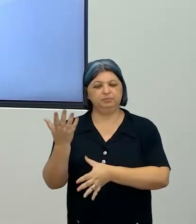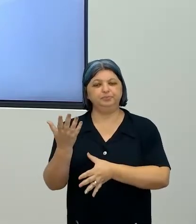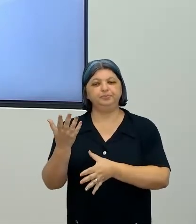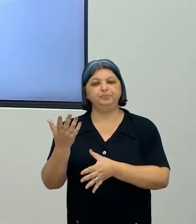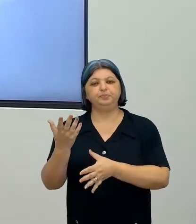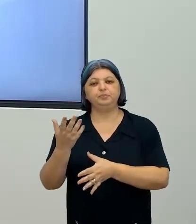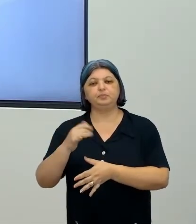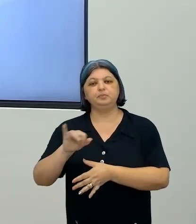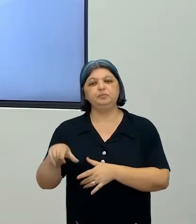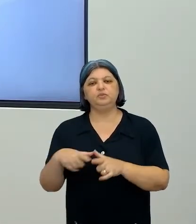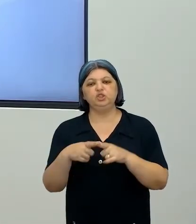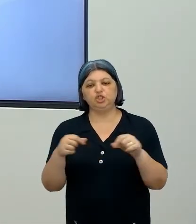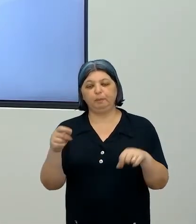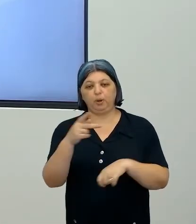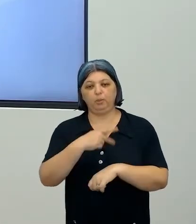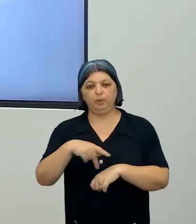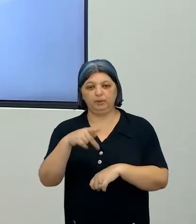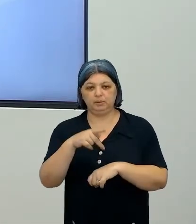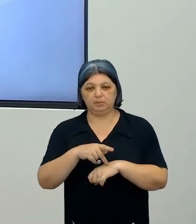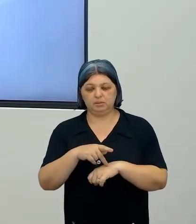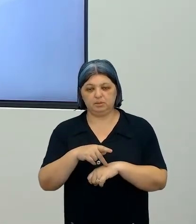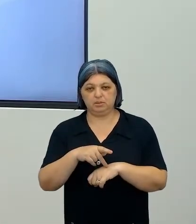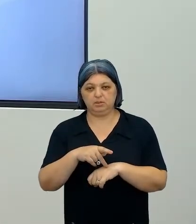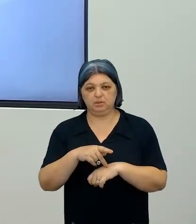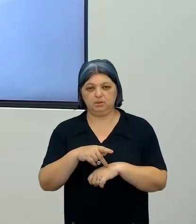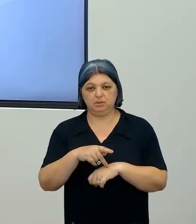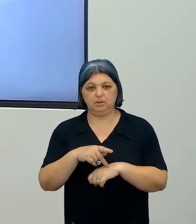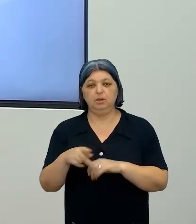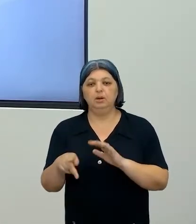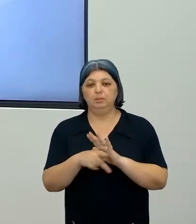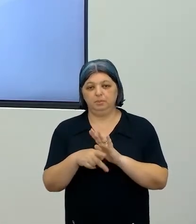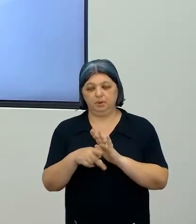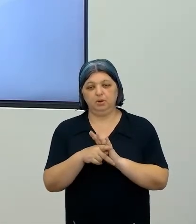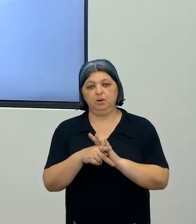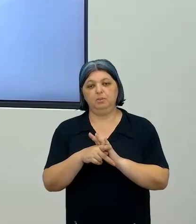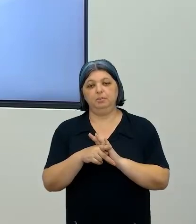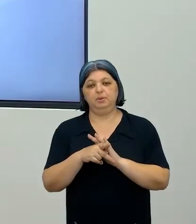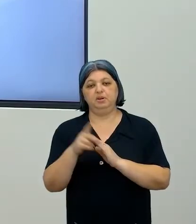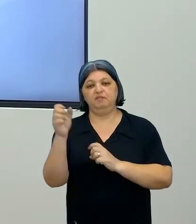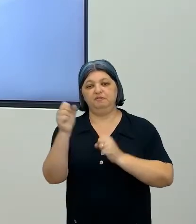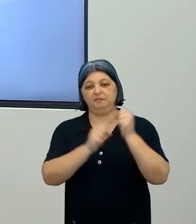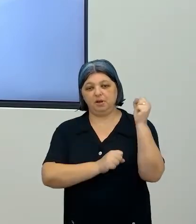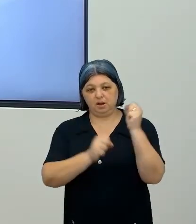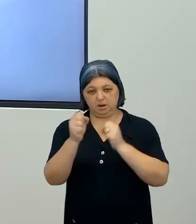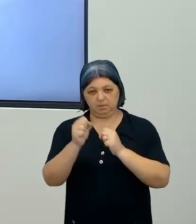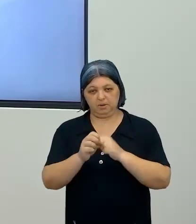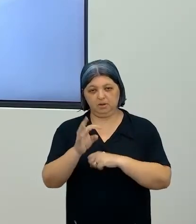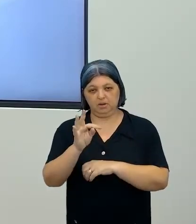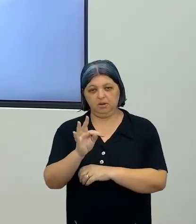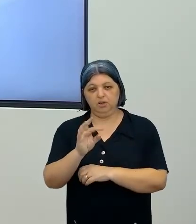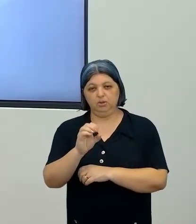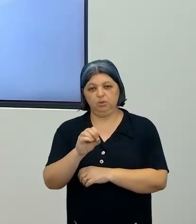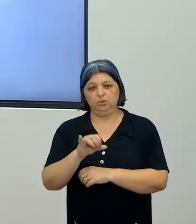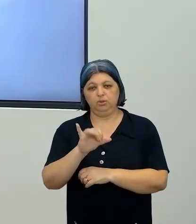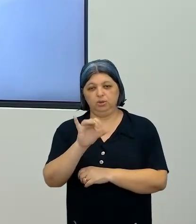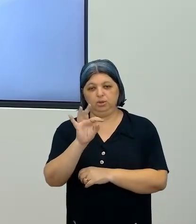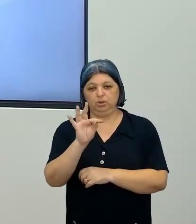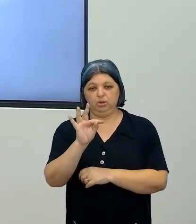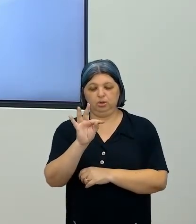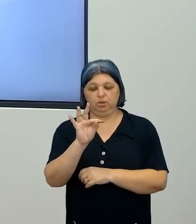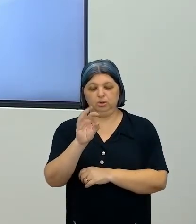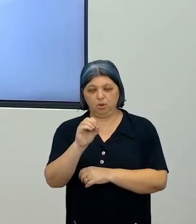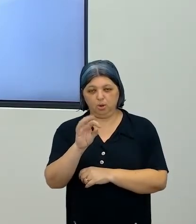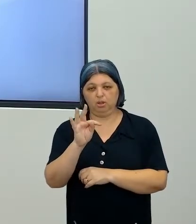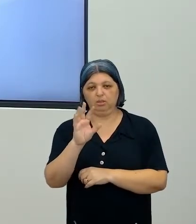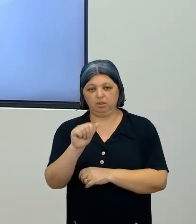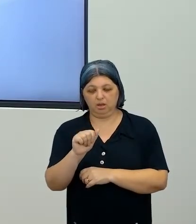Na verdade, a Toyota é uma fábrica de carros que começou também a instaurar esse